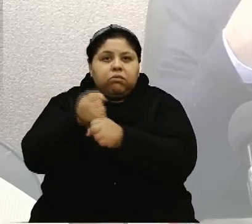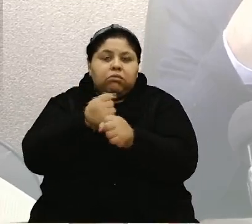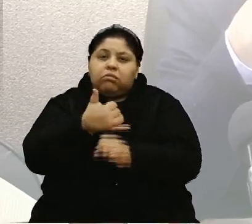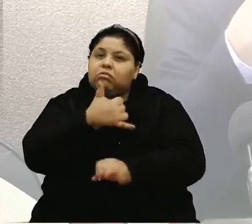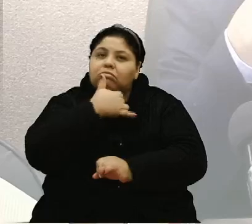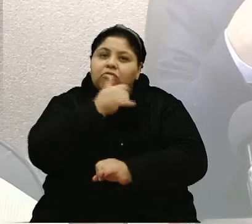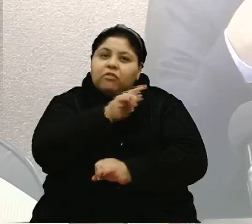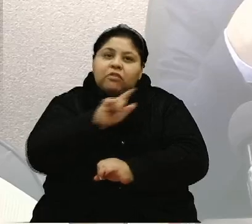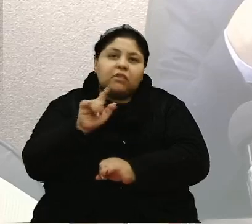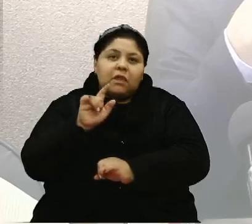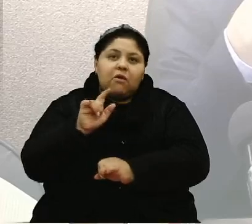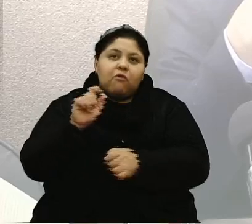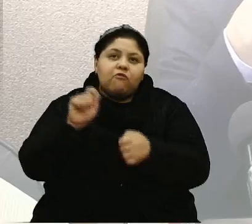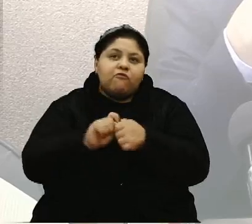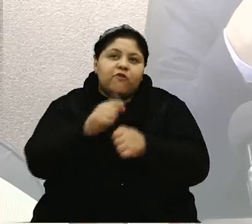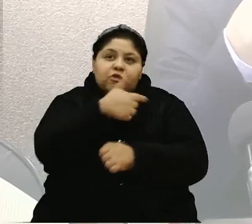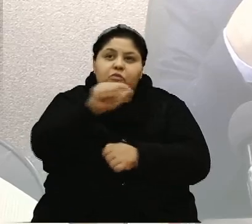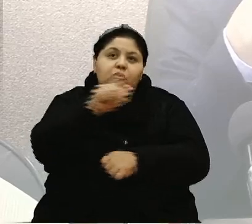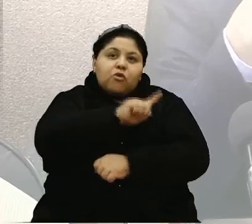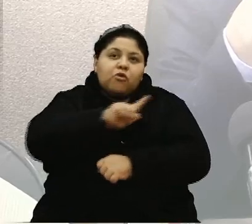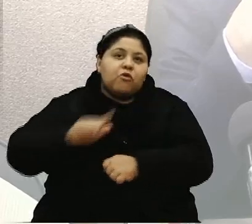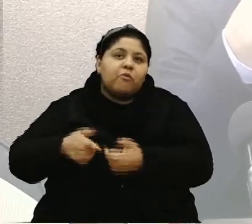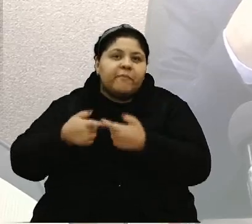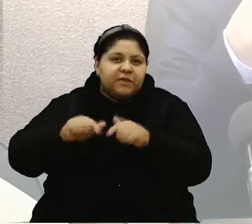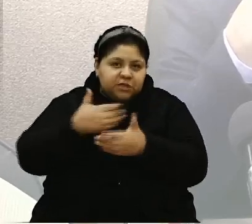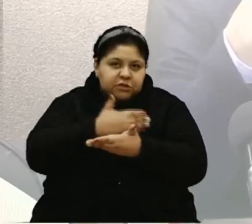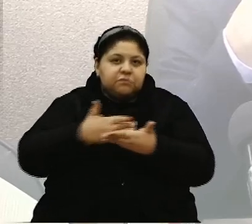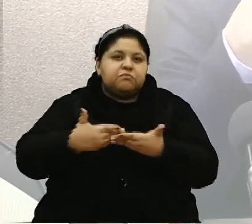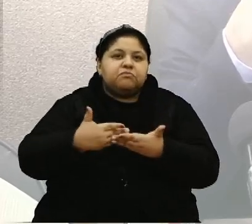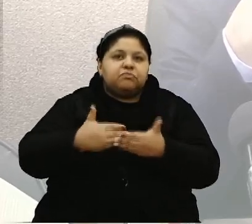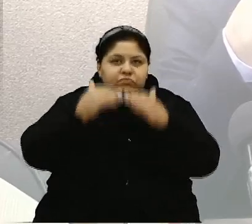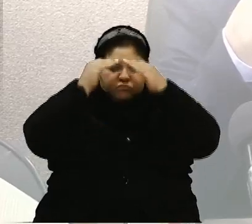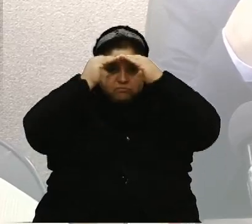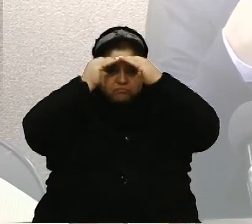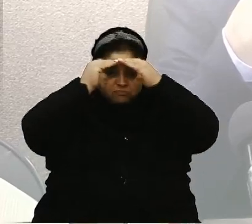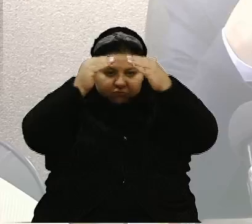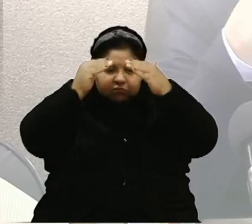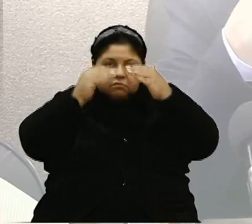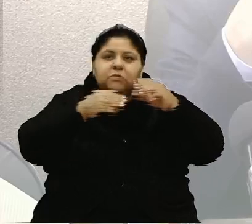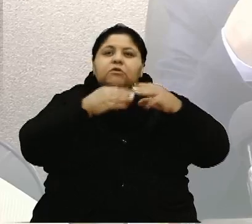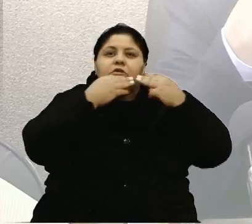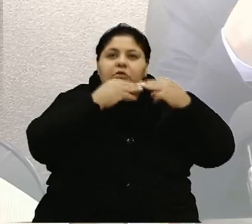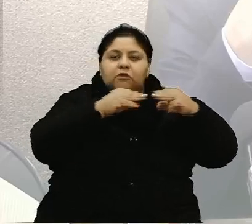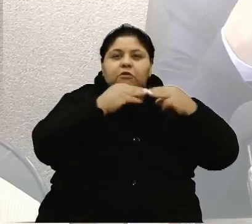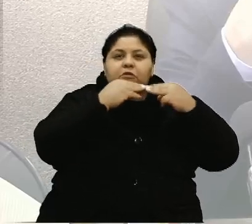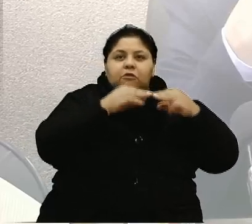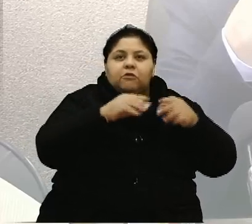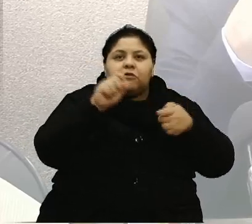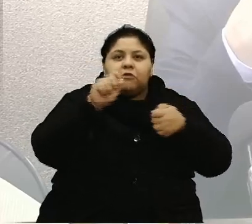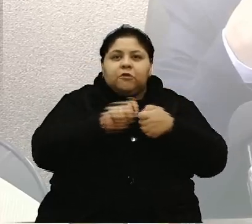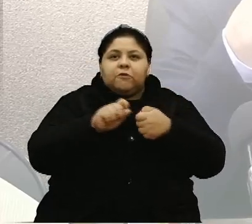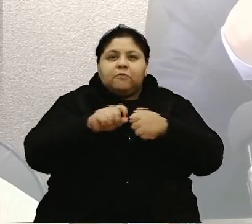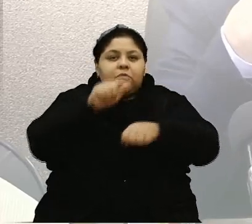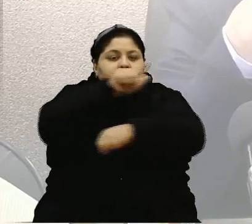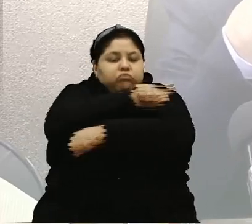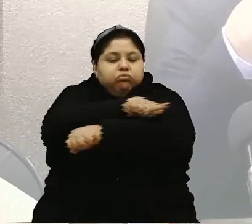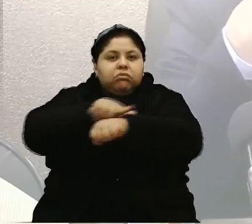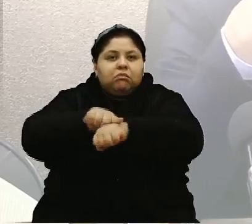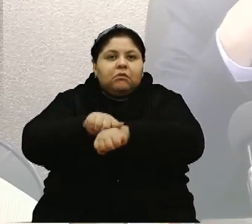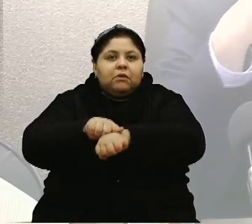não foi feito por outros governos, mas a gente assumiu esse compromisso e vai honrar, e as máquinas estarão em breve fazendo o asfaltamento